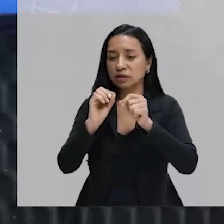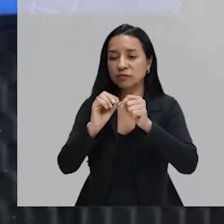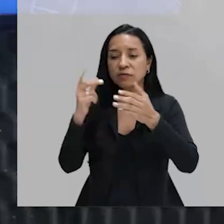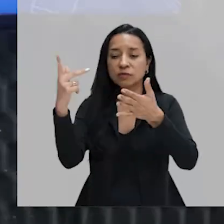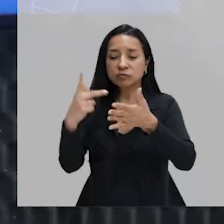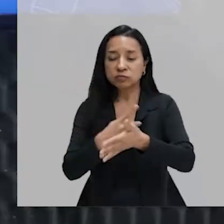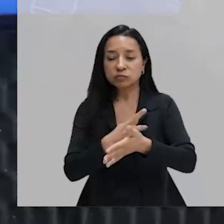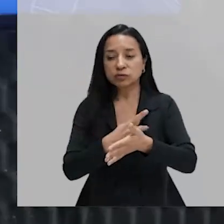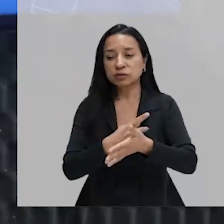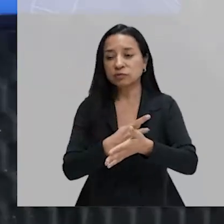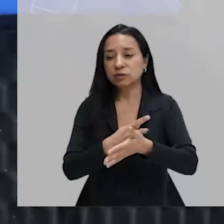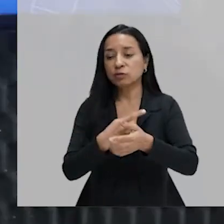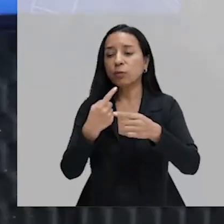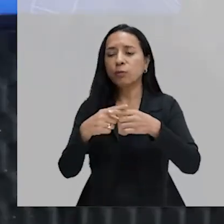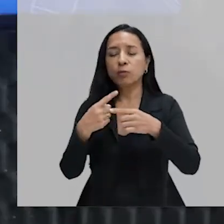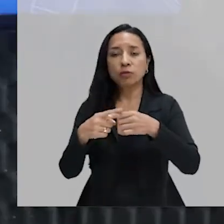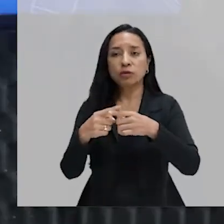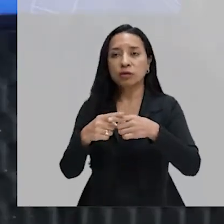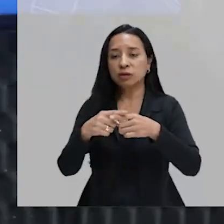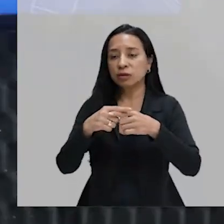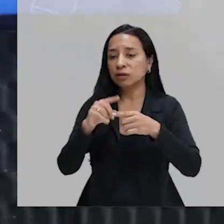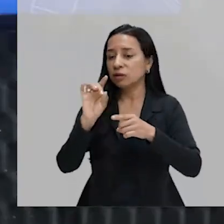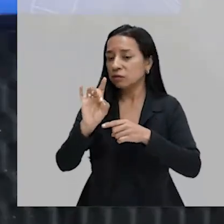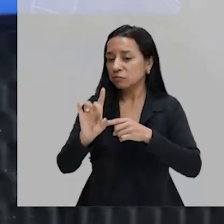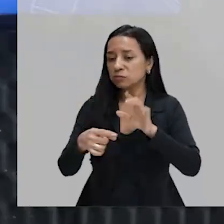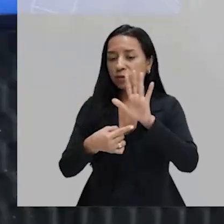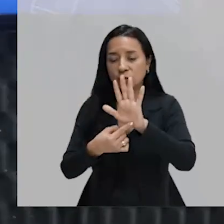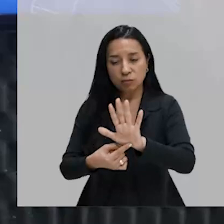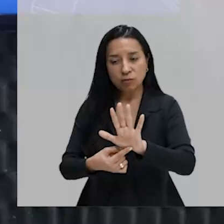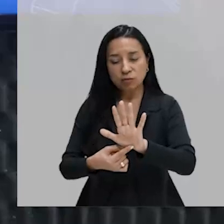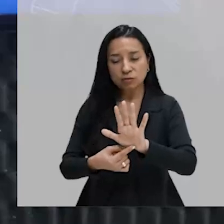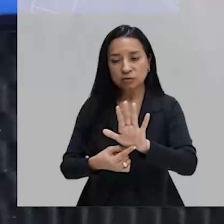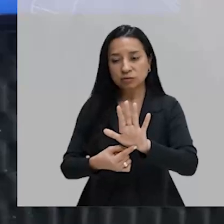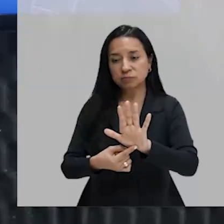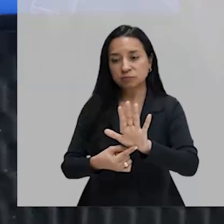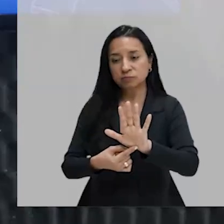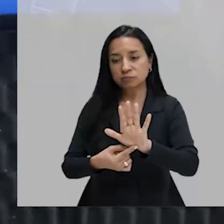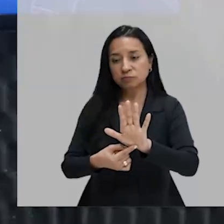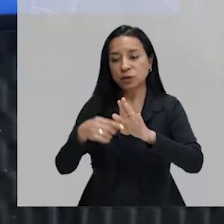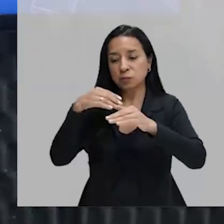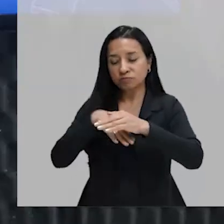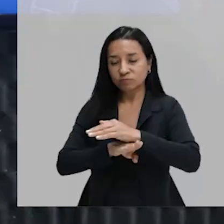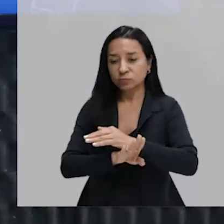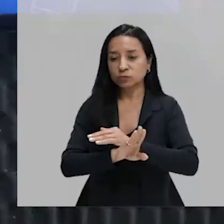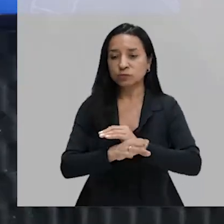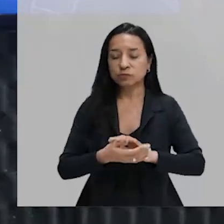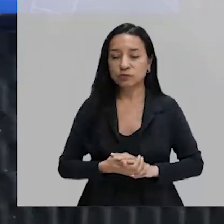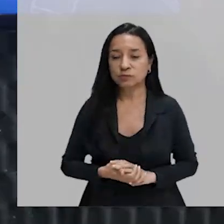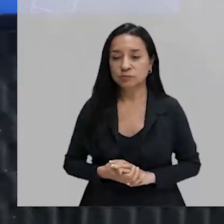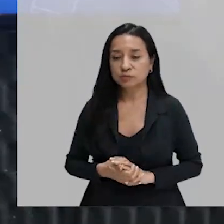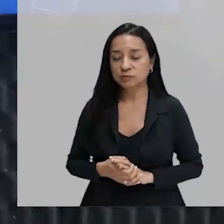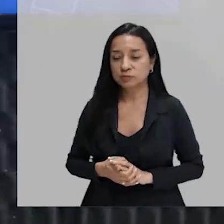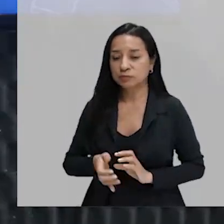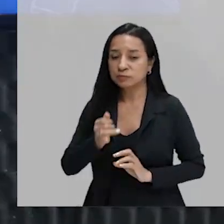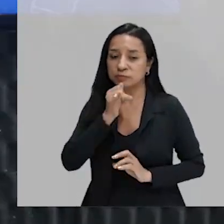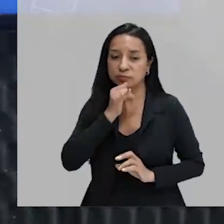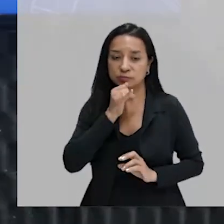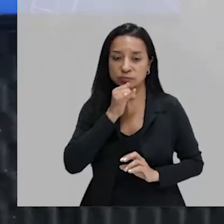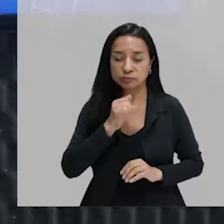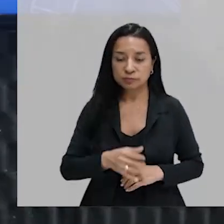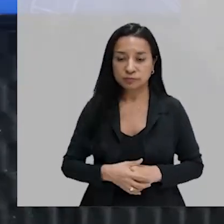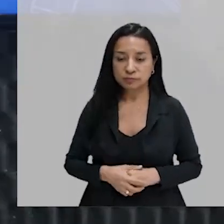ação. Por quê? Porque não especifica, deixa ali mesmo de maneira bem vaga. Vamos aos exemplos.